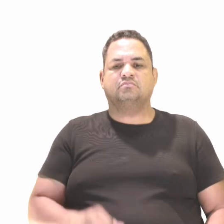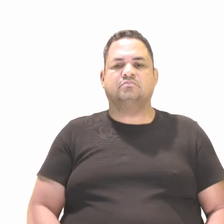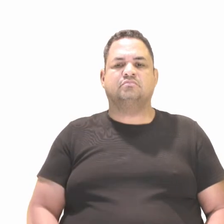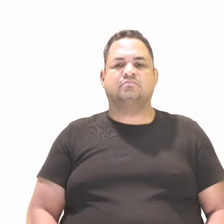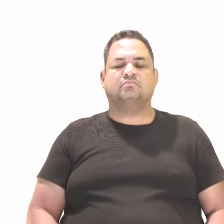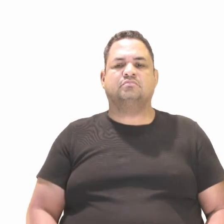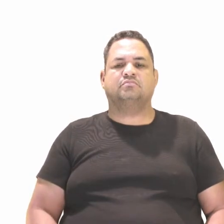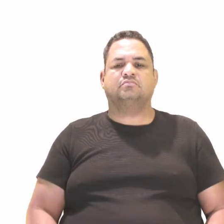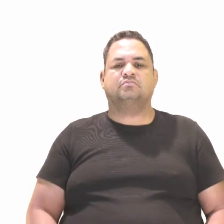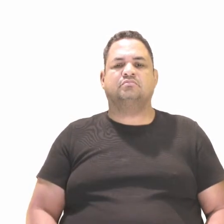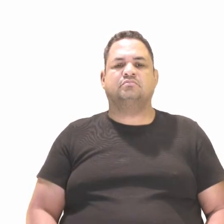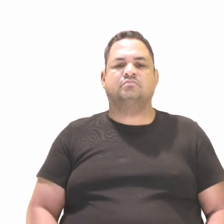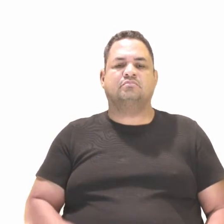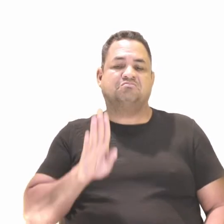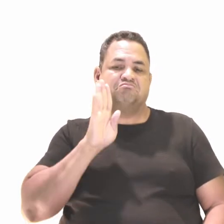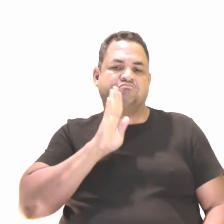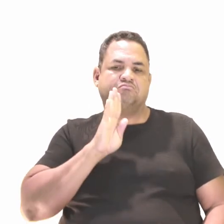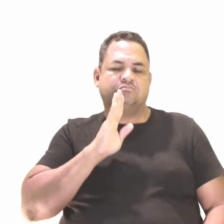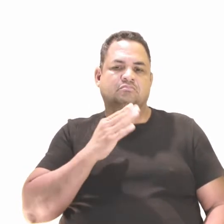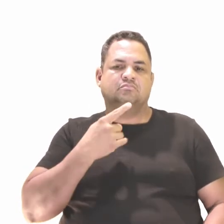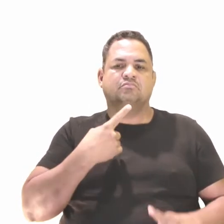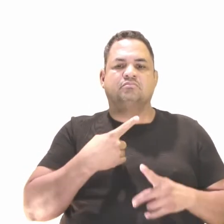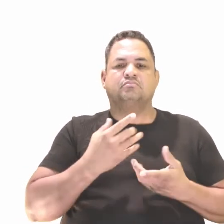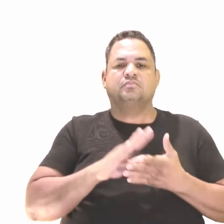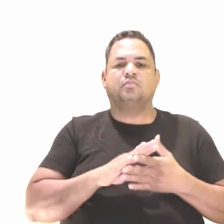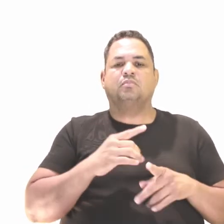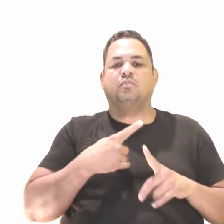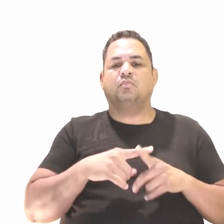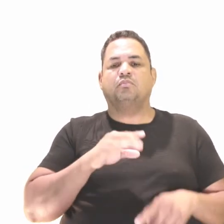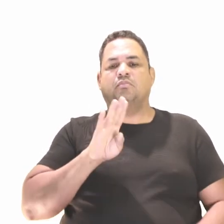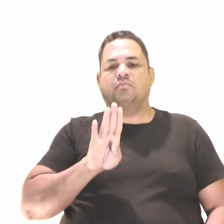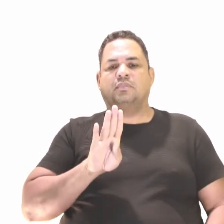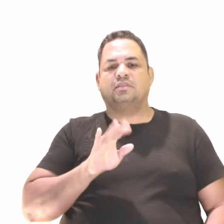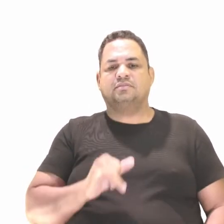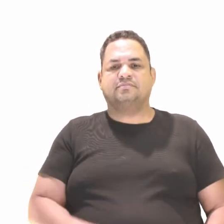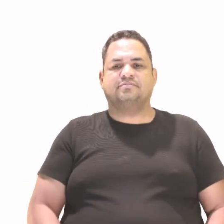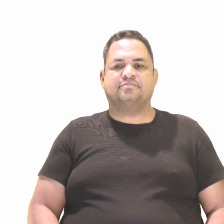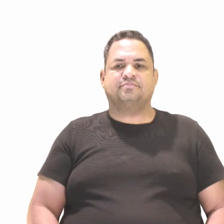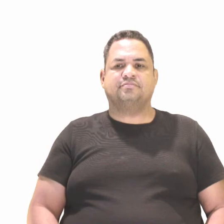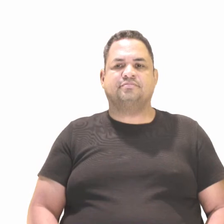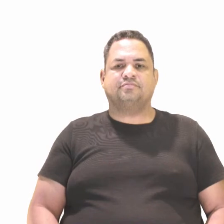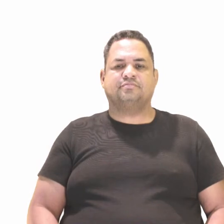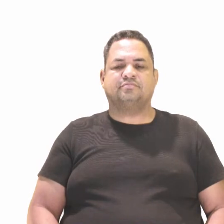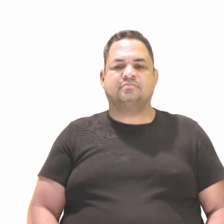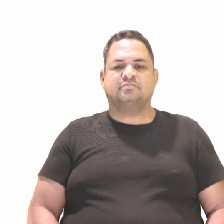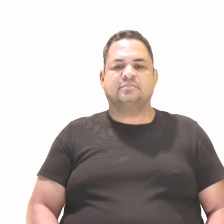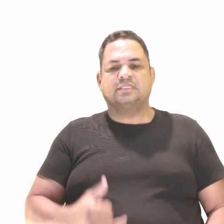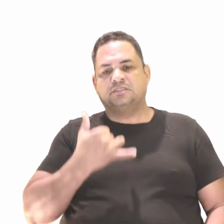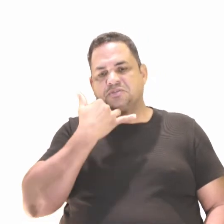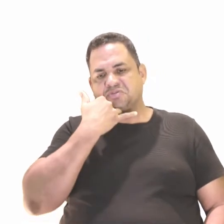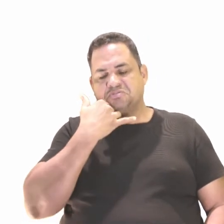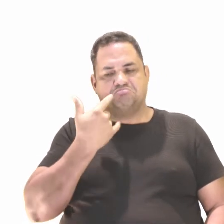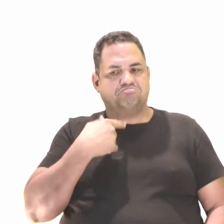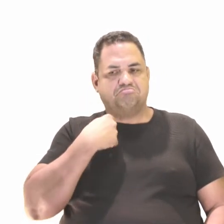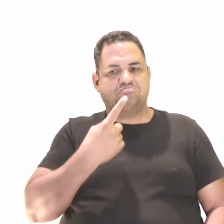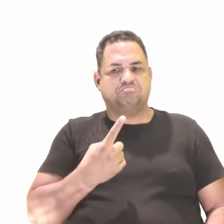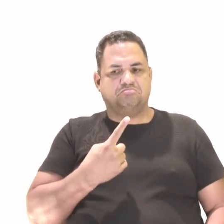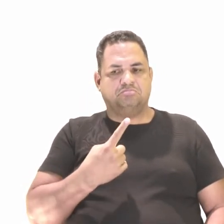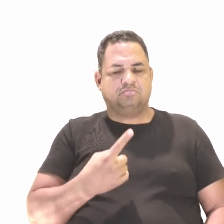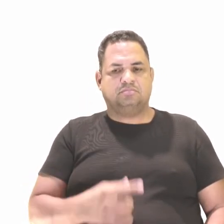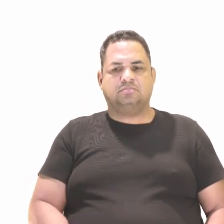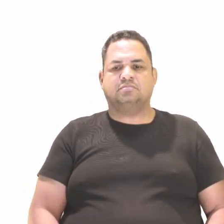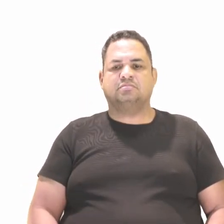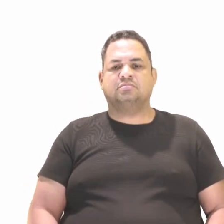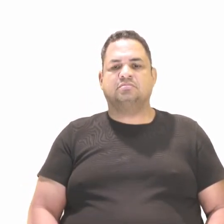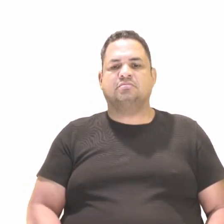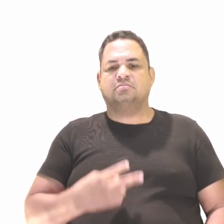be nice, seria bacana. Porque na B eu já meto um I'm sorry aqui, né? Me desculpa, foi mal, aí não vai dar. Porque I